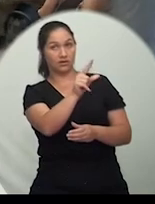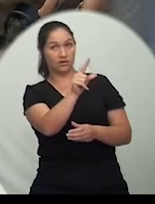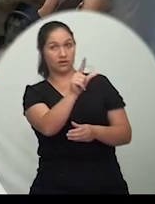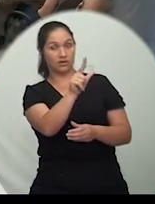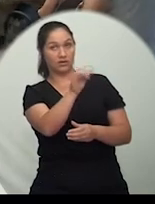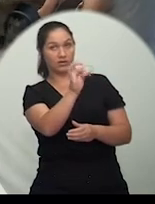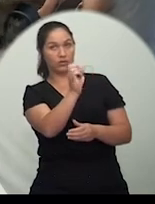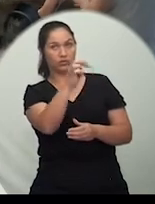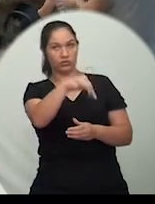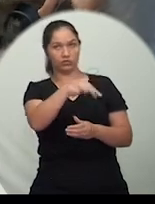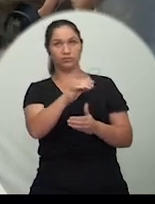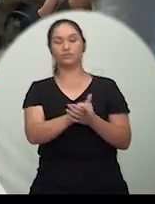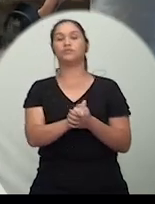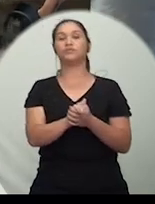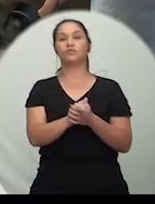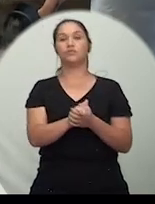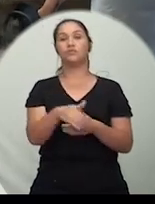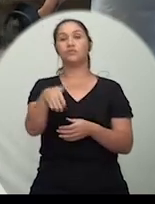Valmir D'Agostinho, PP.